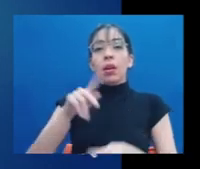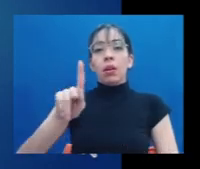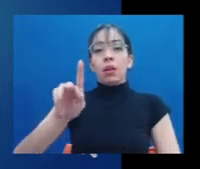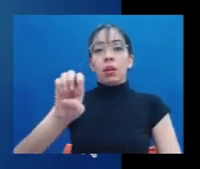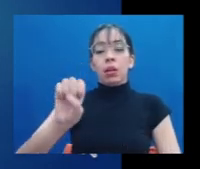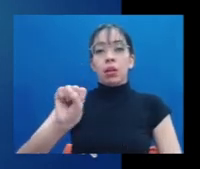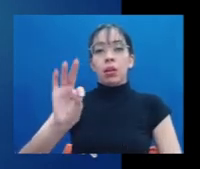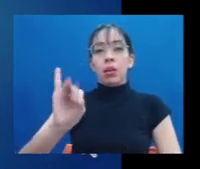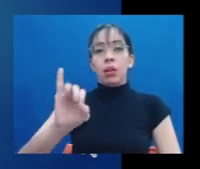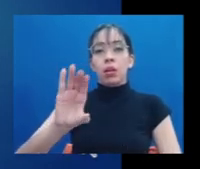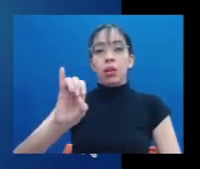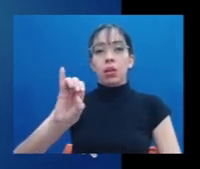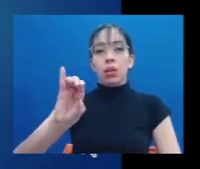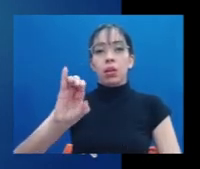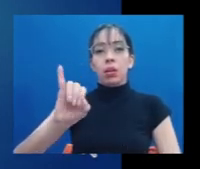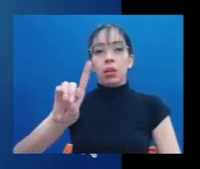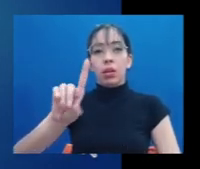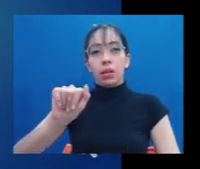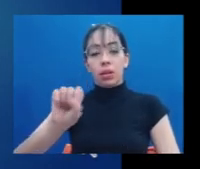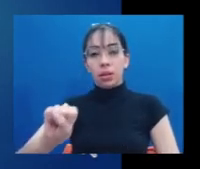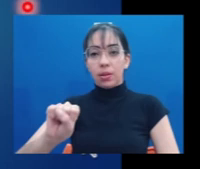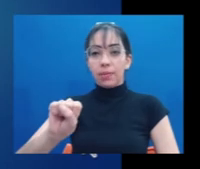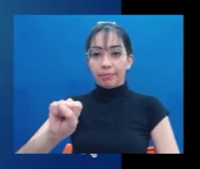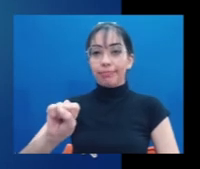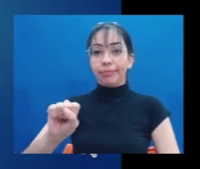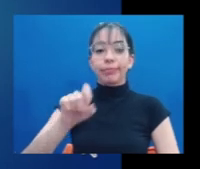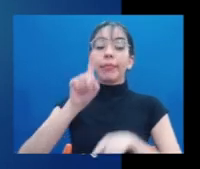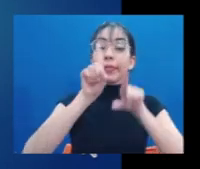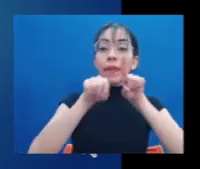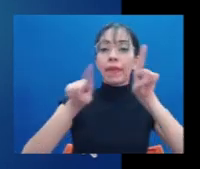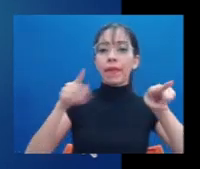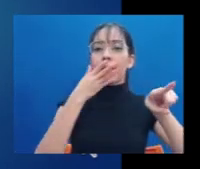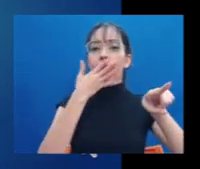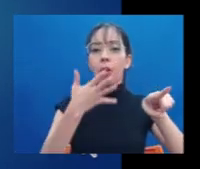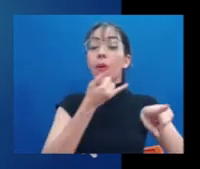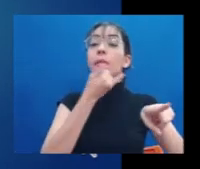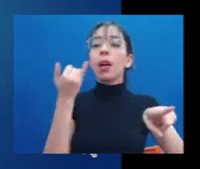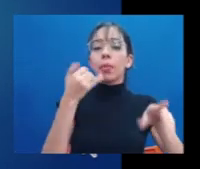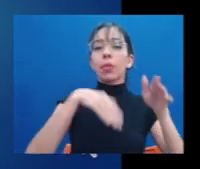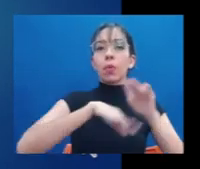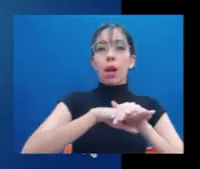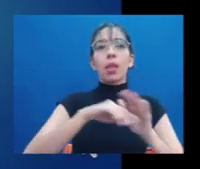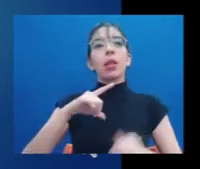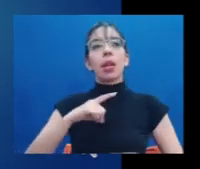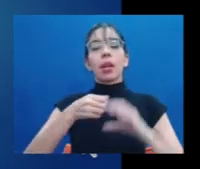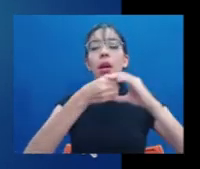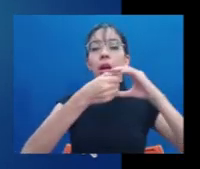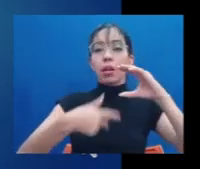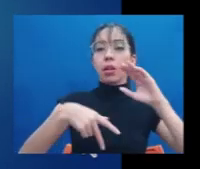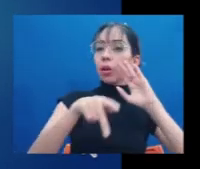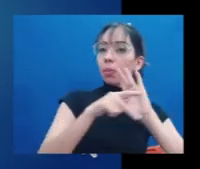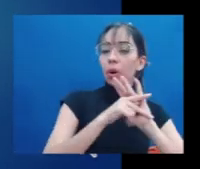para estocagem de material combustível. Já quando nós encontramos na cor amarela, ele pode ser para líquidos inflamáveis em geral, na cor